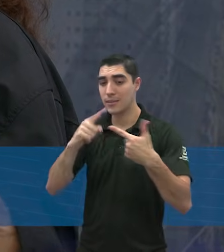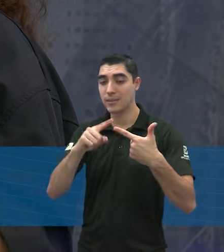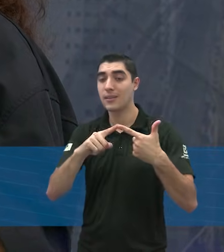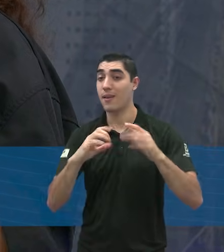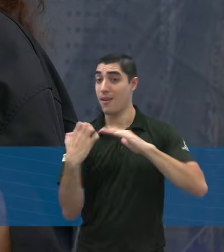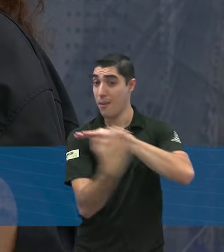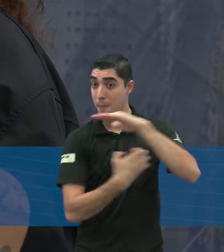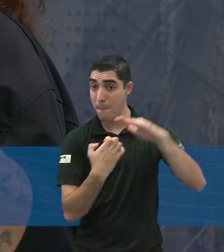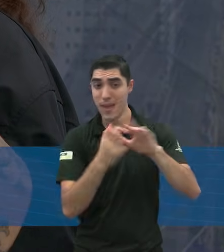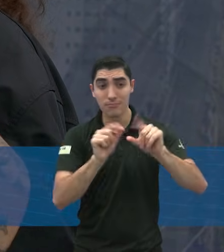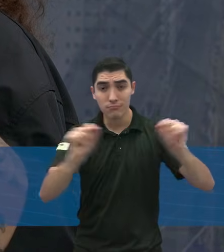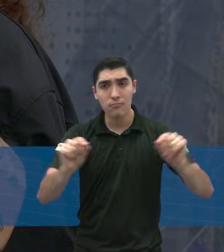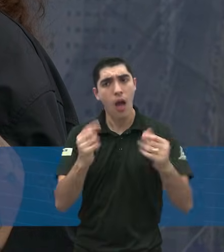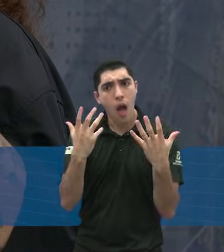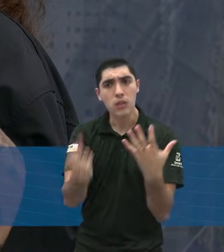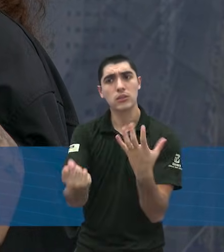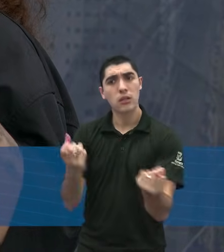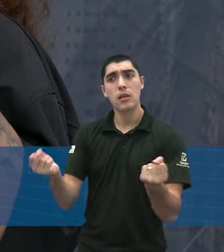é a realidade